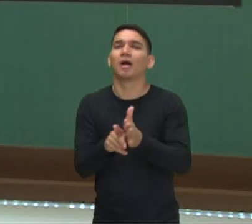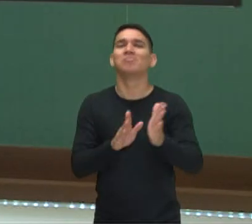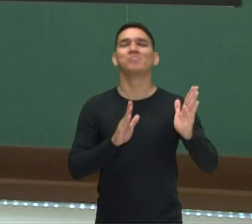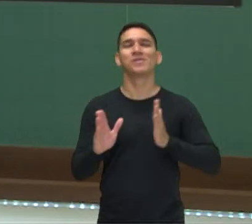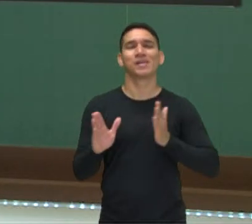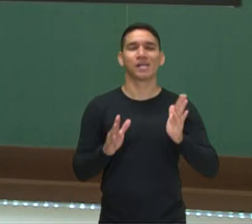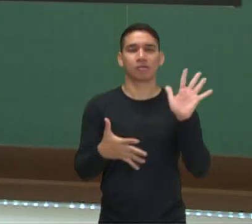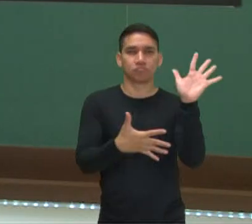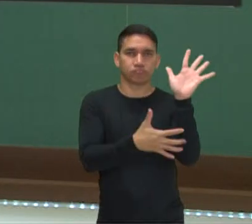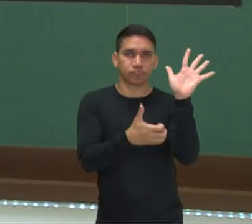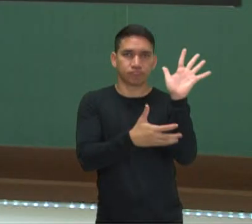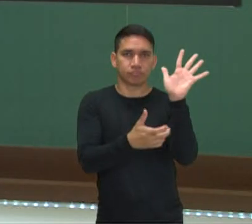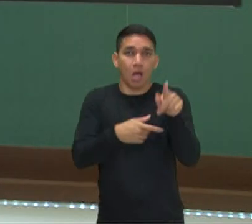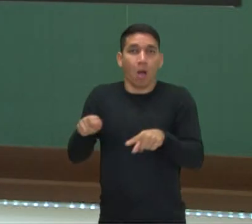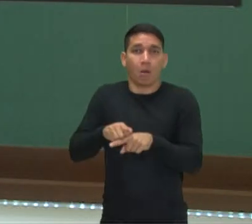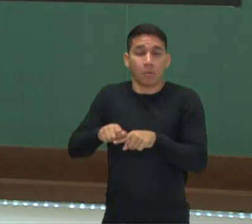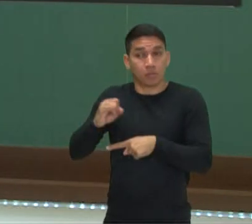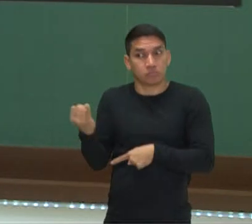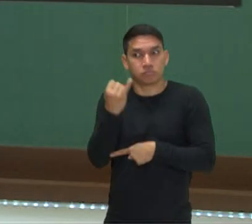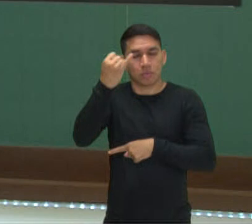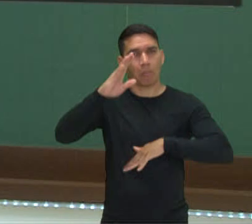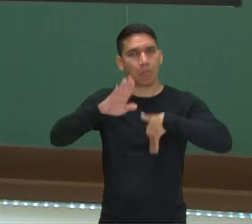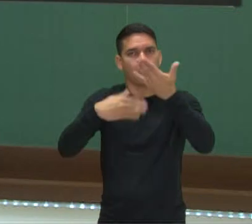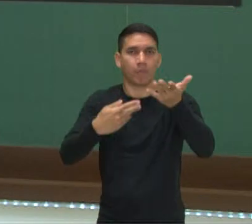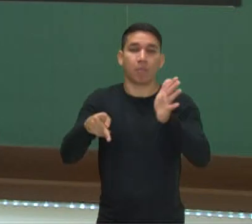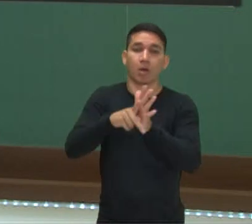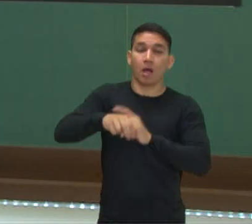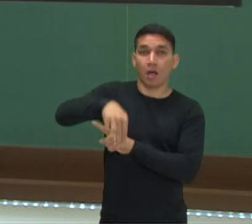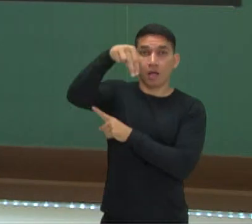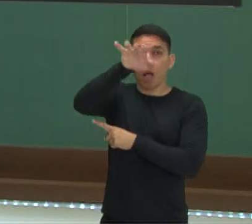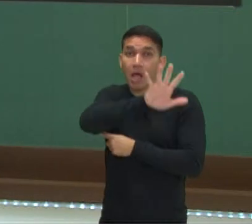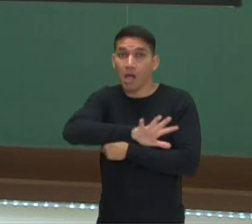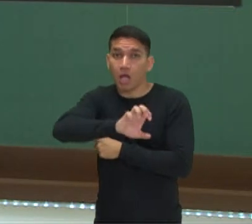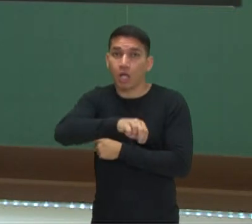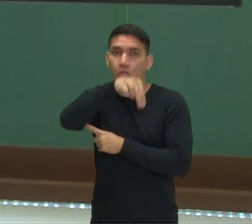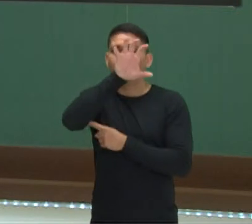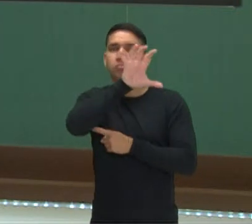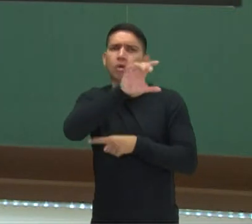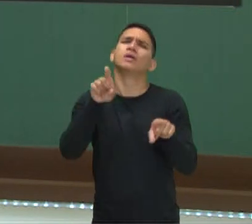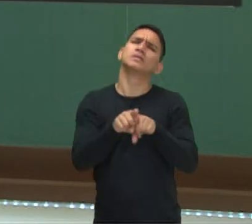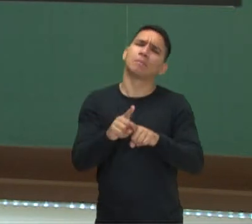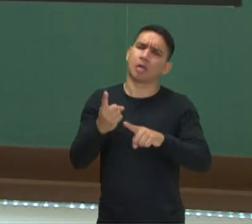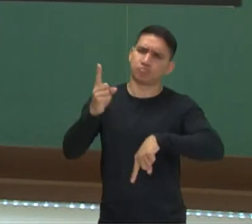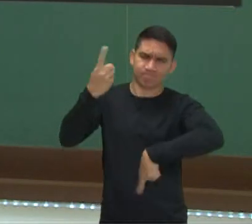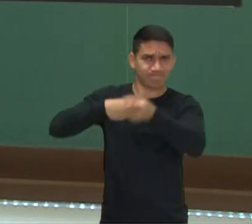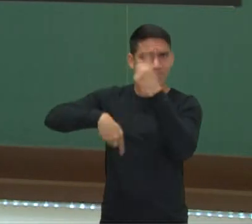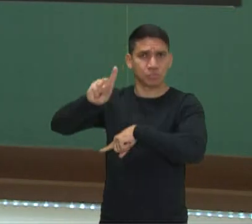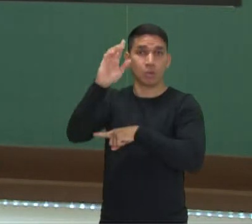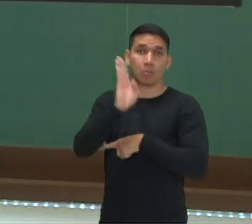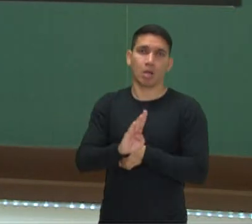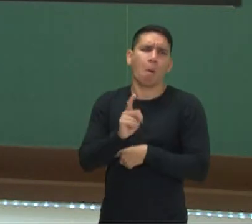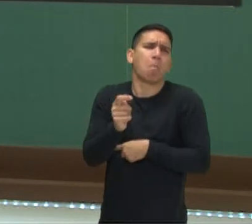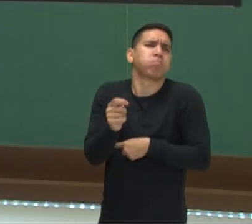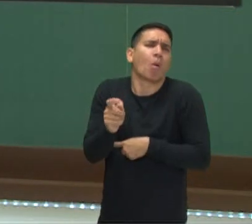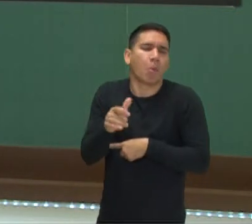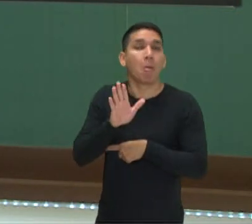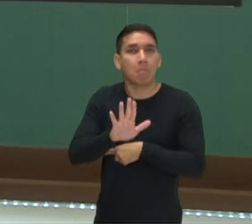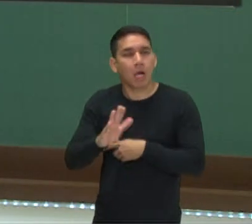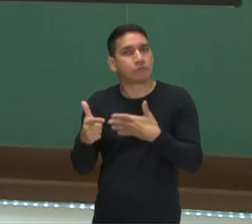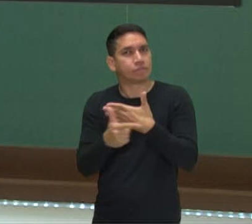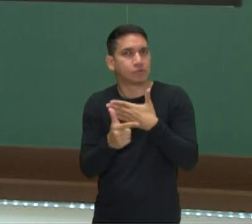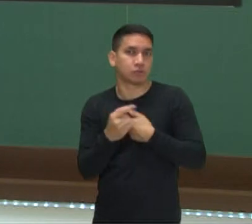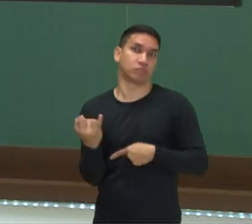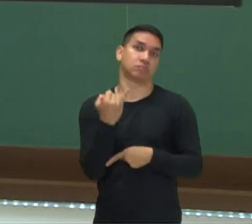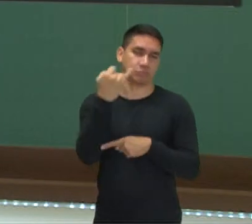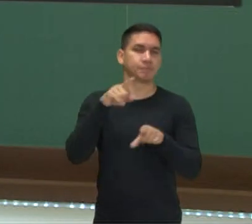foi importantíssimo para o desenvolvimento econômico da região norte e também do Brasil, né? Foi curto, mas teve um papel ali